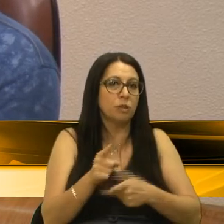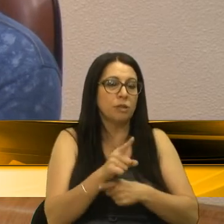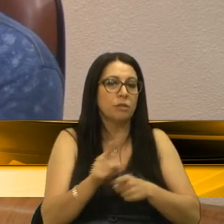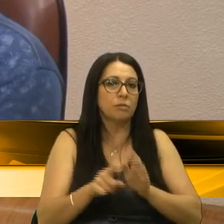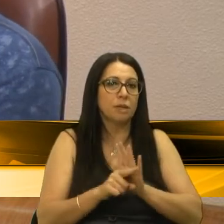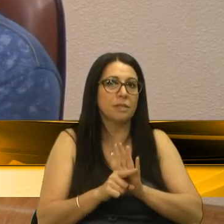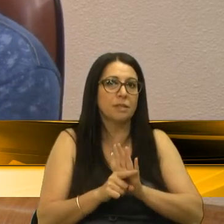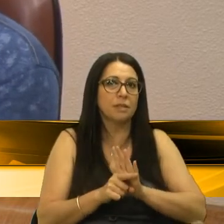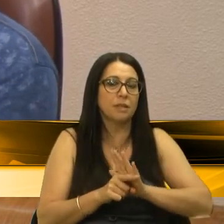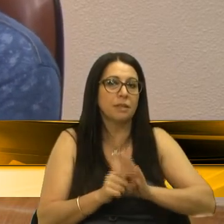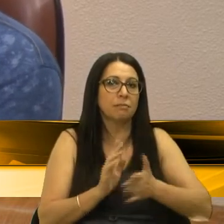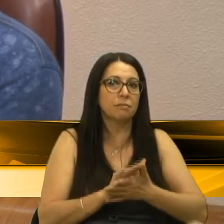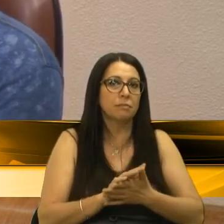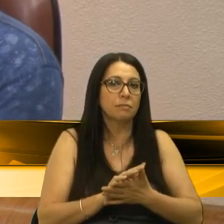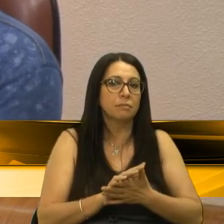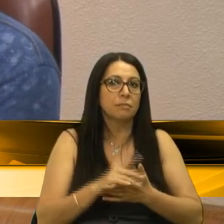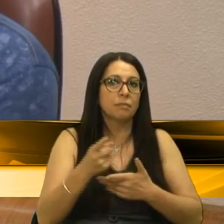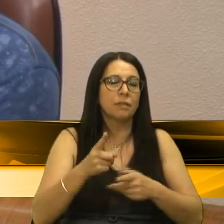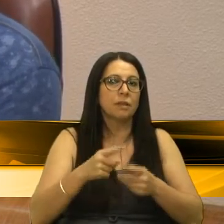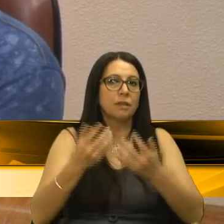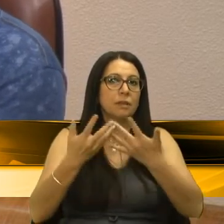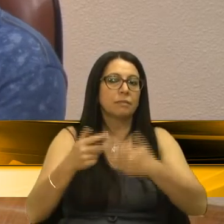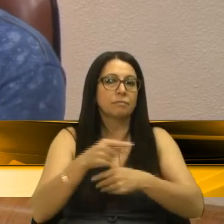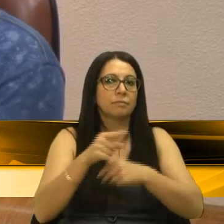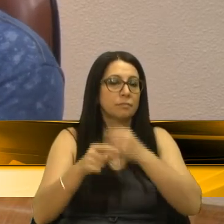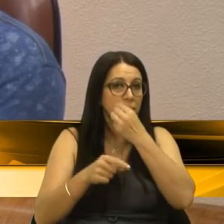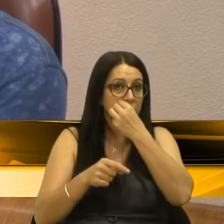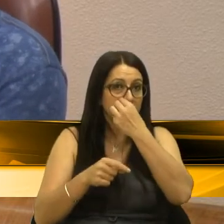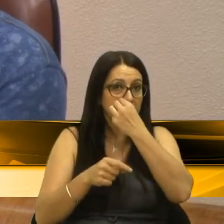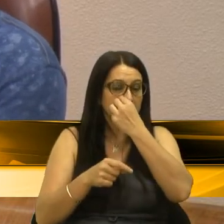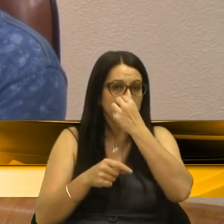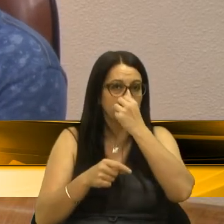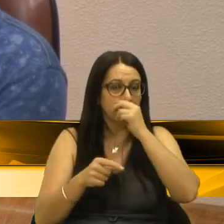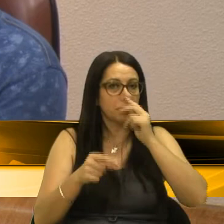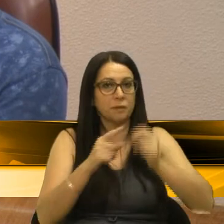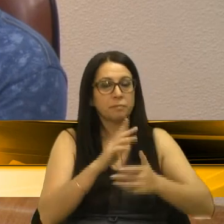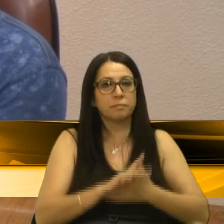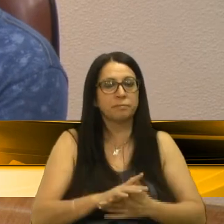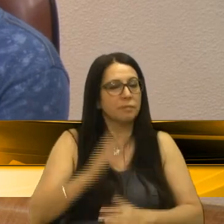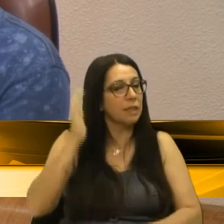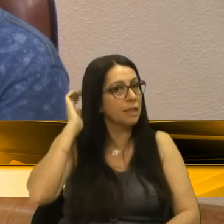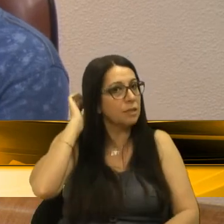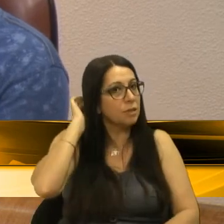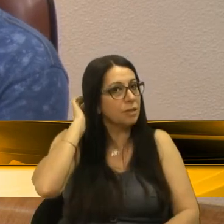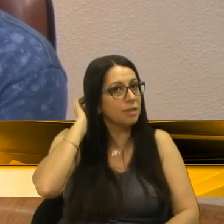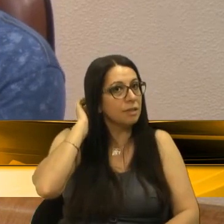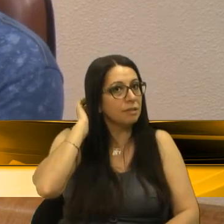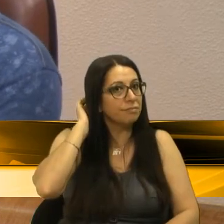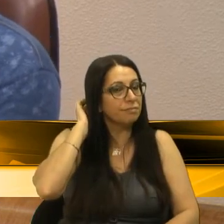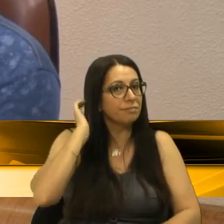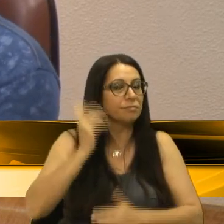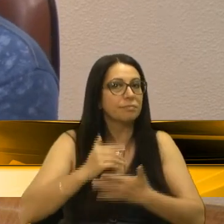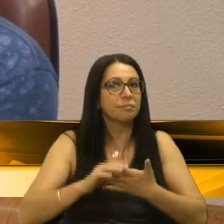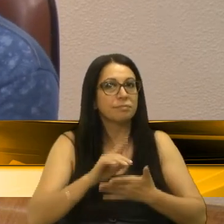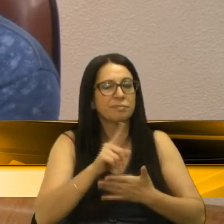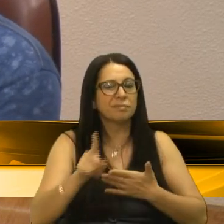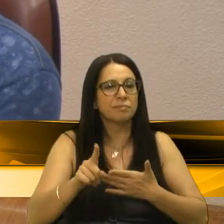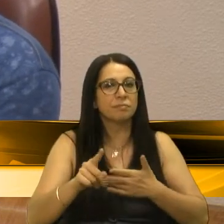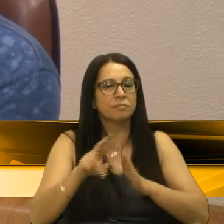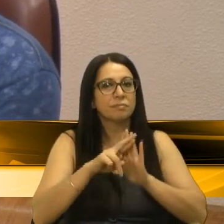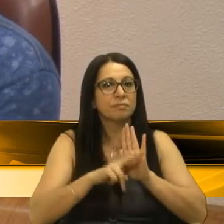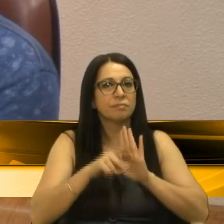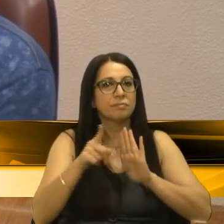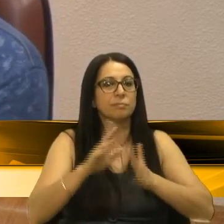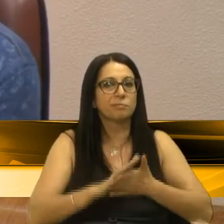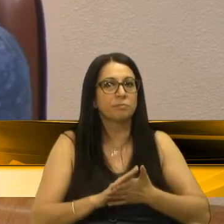se aplica a restrição do horário de funcionamento previsto no quadro 02/D, referida lei, até a regulamentação da